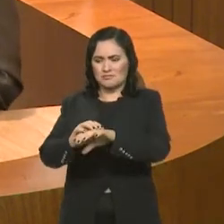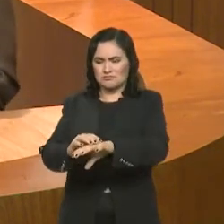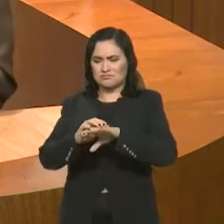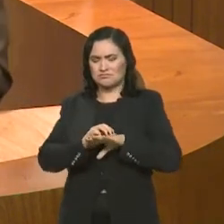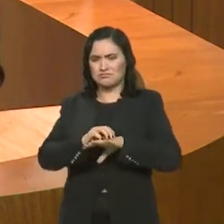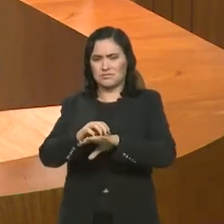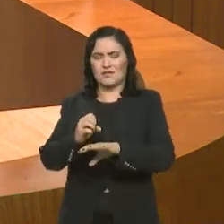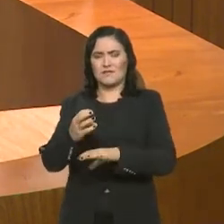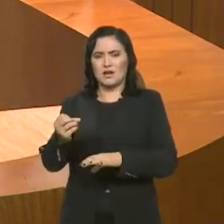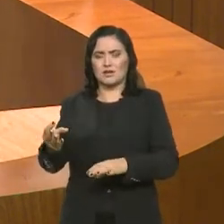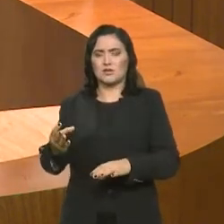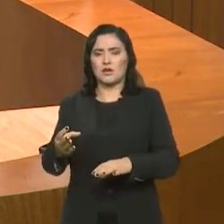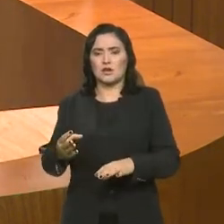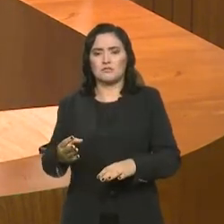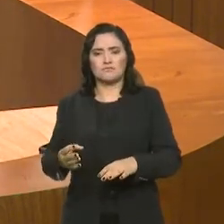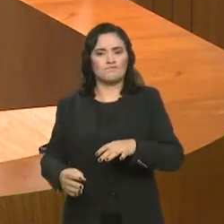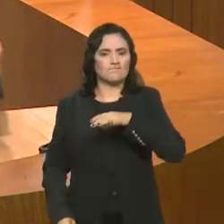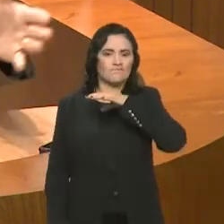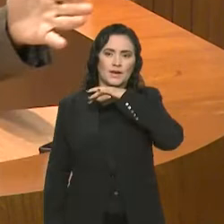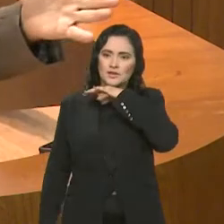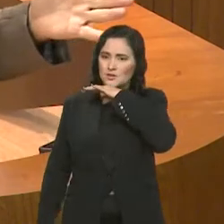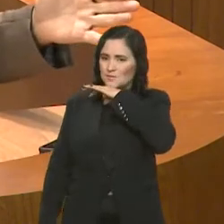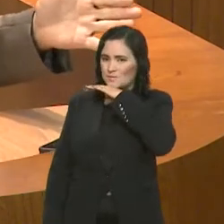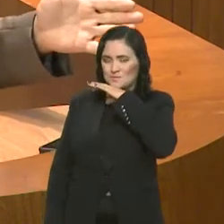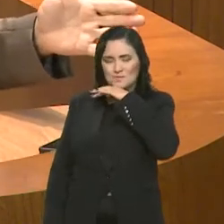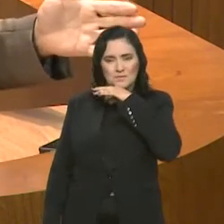certo. Continua pior, porque